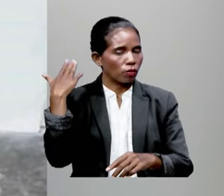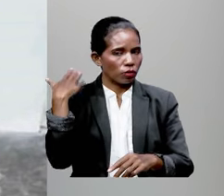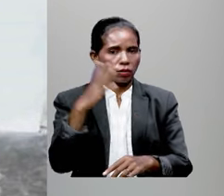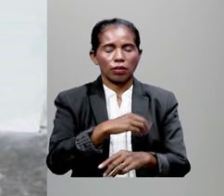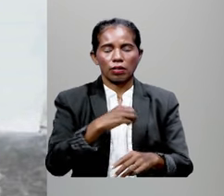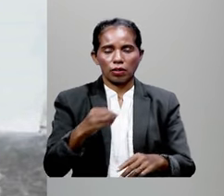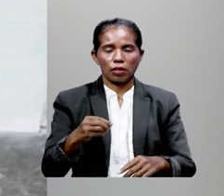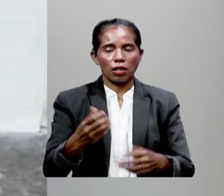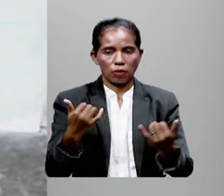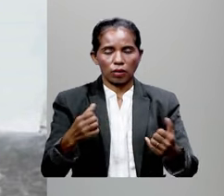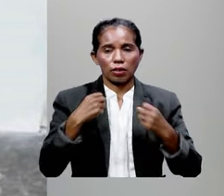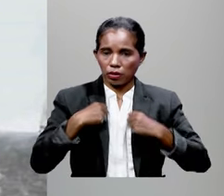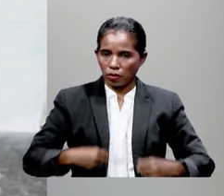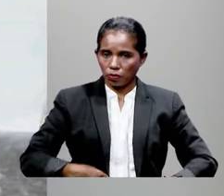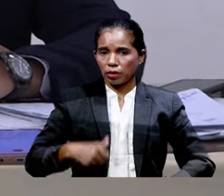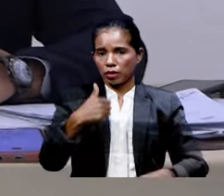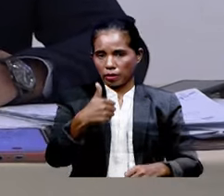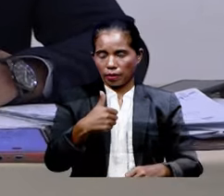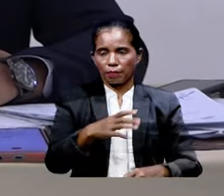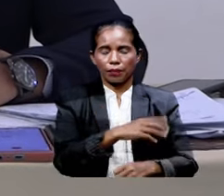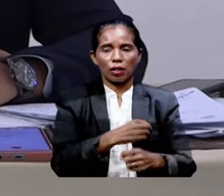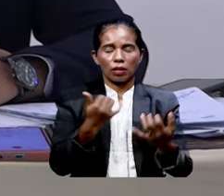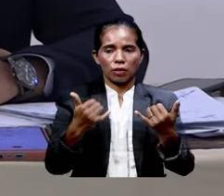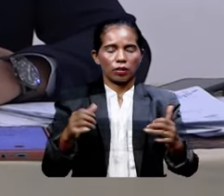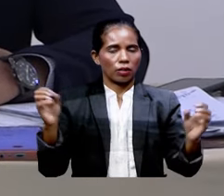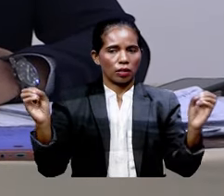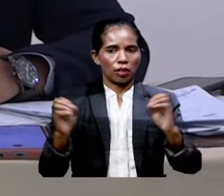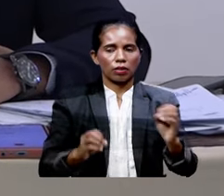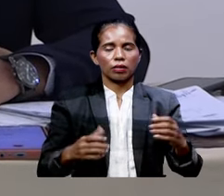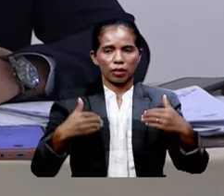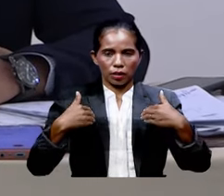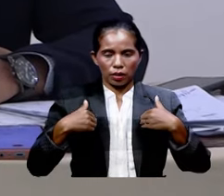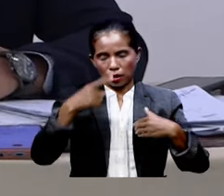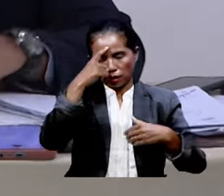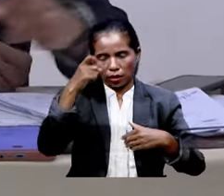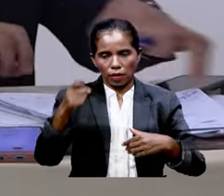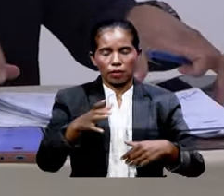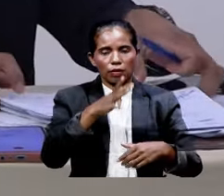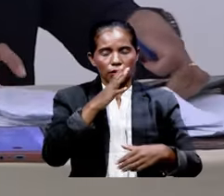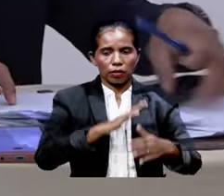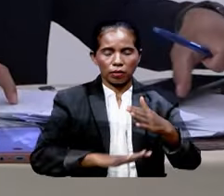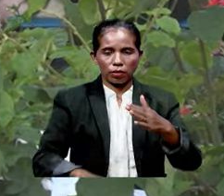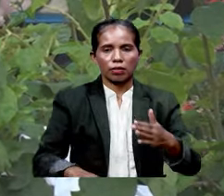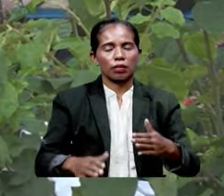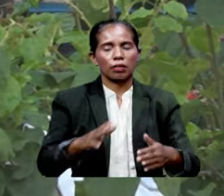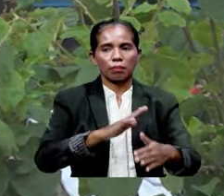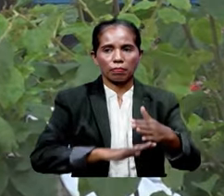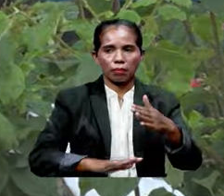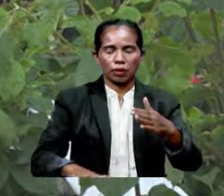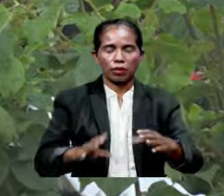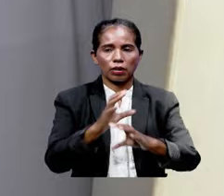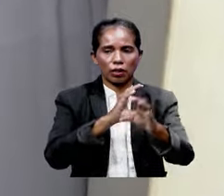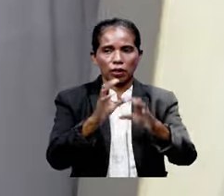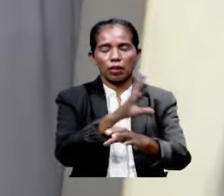ne kondisaun dia tuir Vidal de Jesus situasaun ne laos foin akontese tamba inan isin rua balumos parto iha kareta